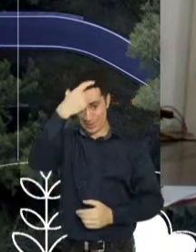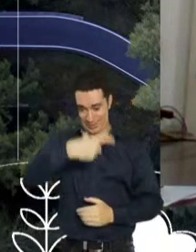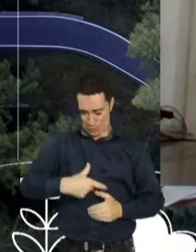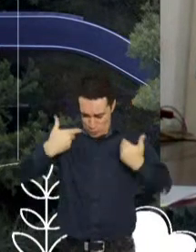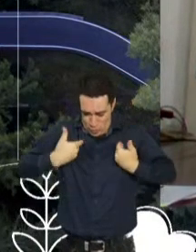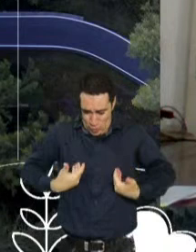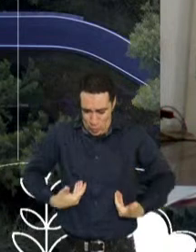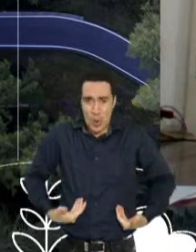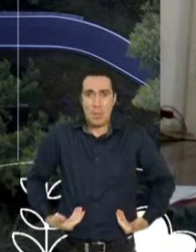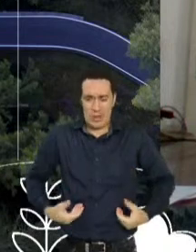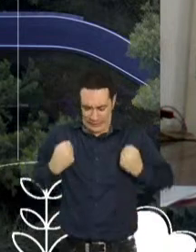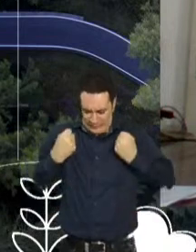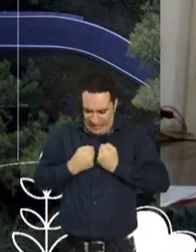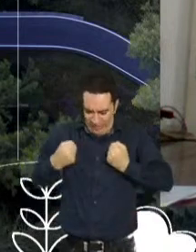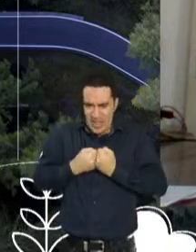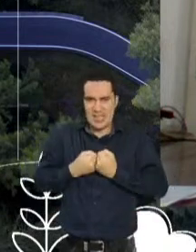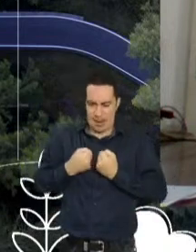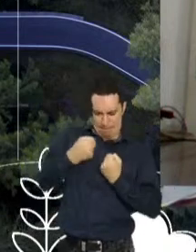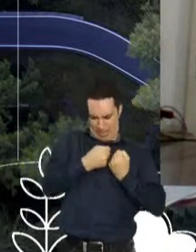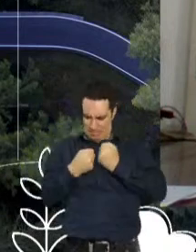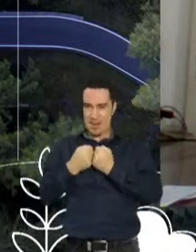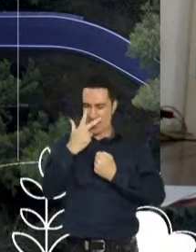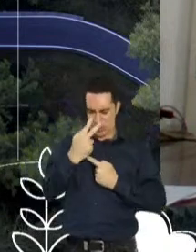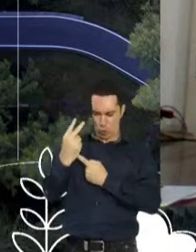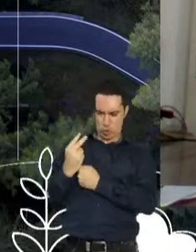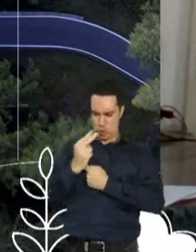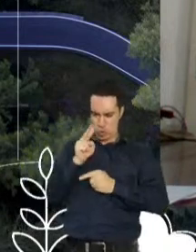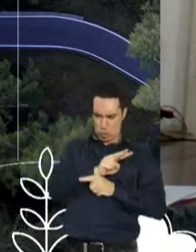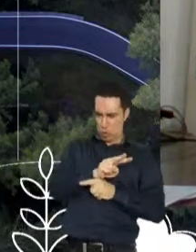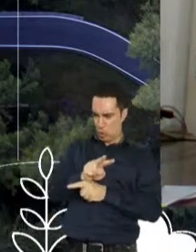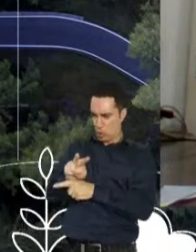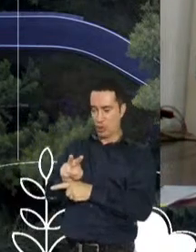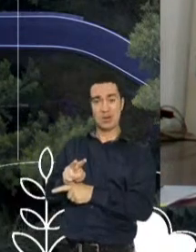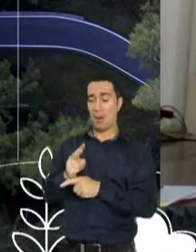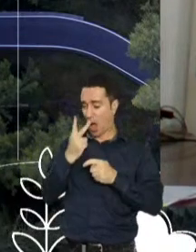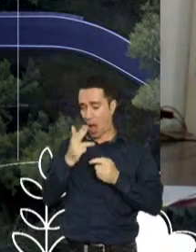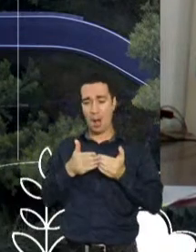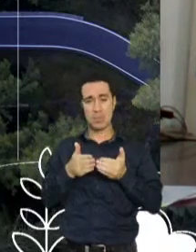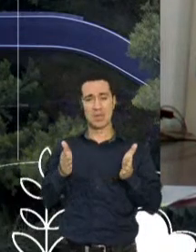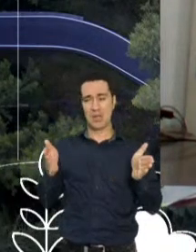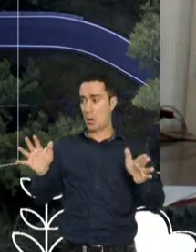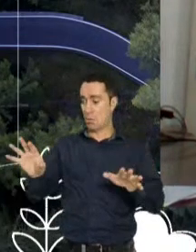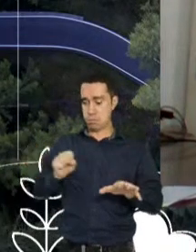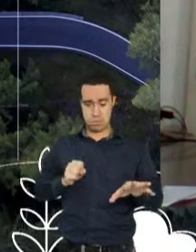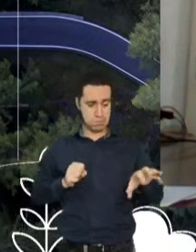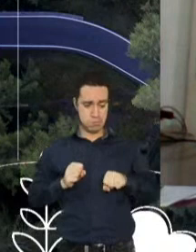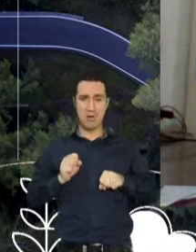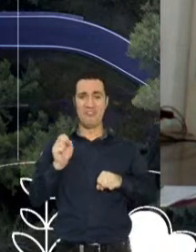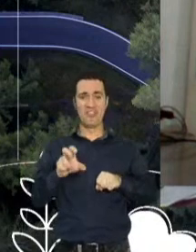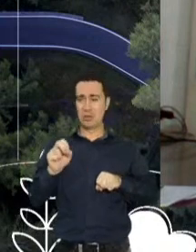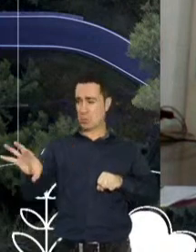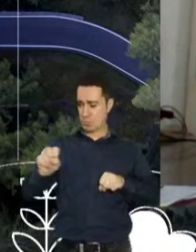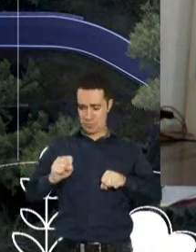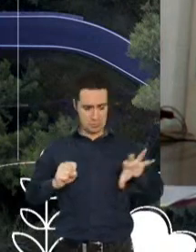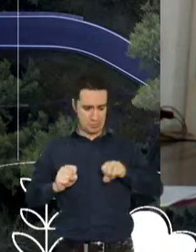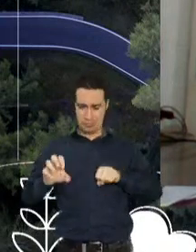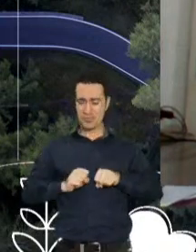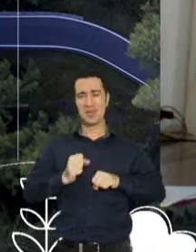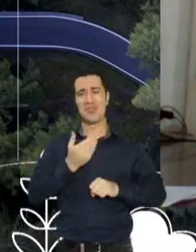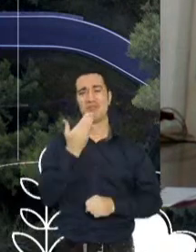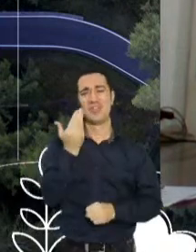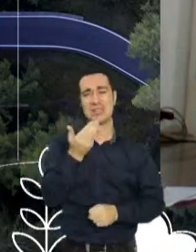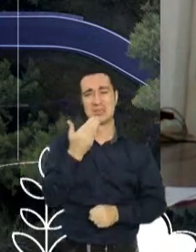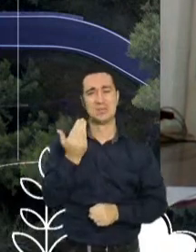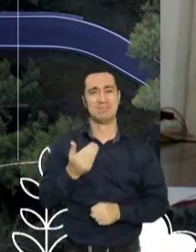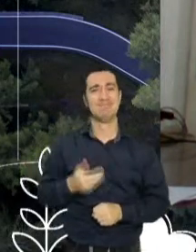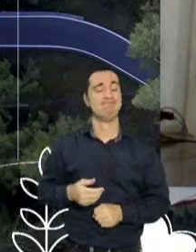a capacidade de lidar com bactérias e vírus que chegam no teu corpo, tanto que existe uma associação em várias cidades